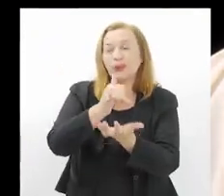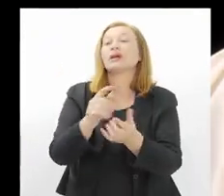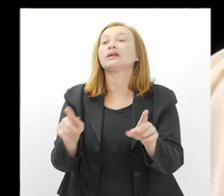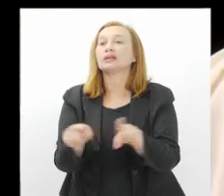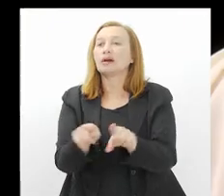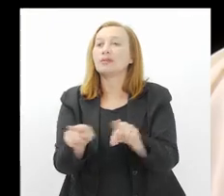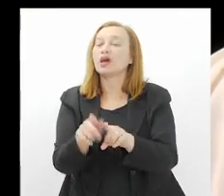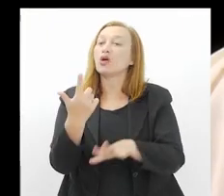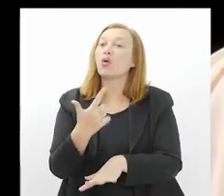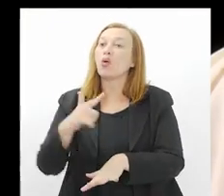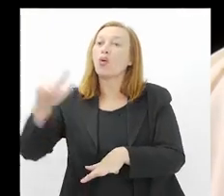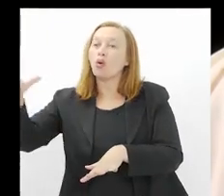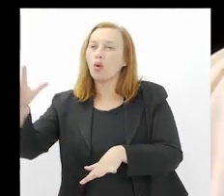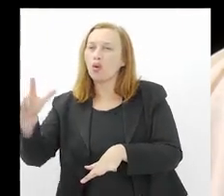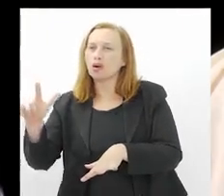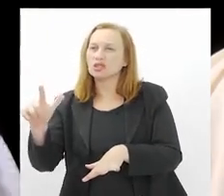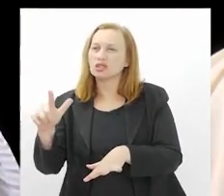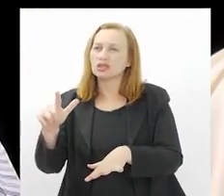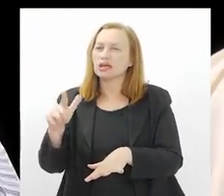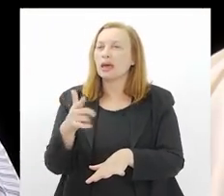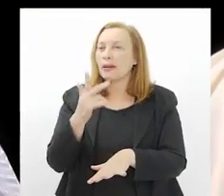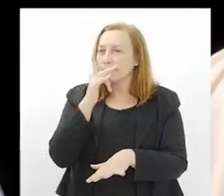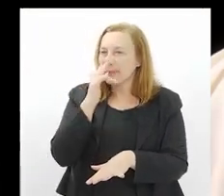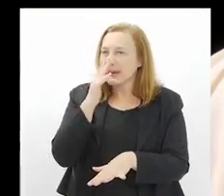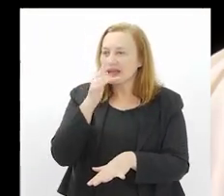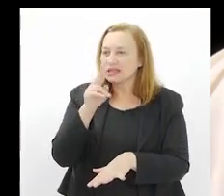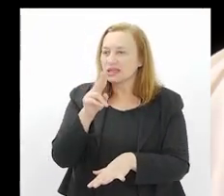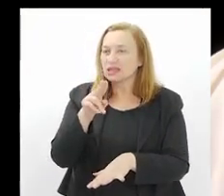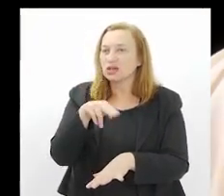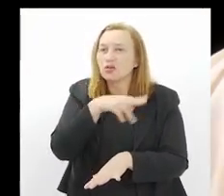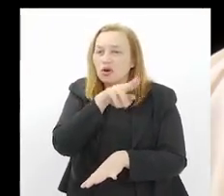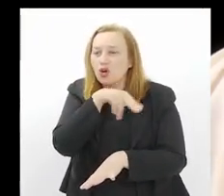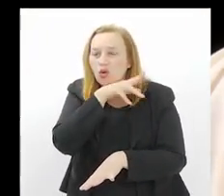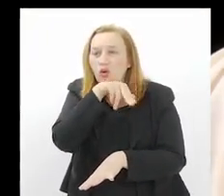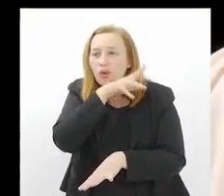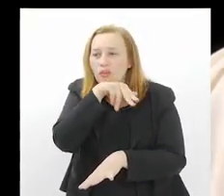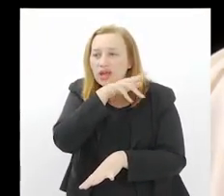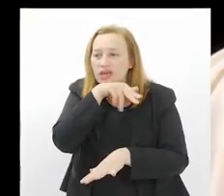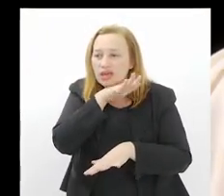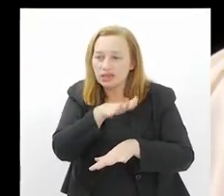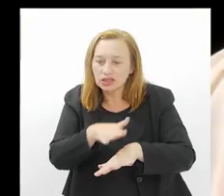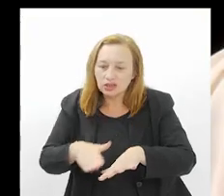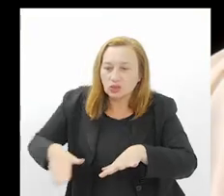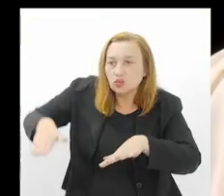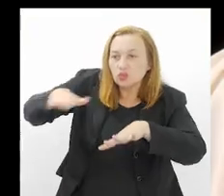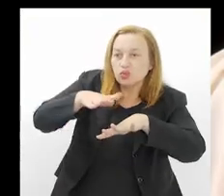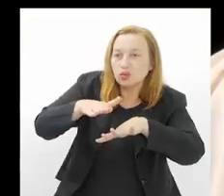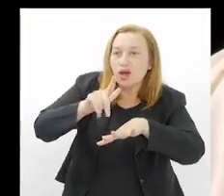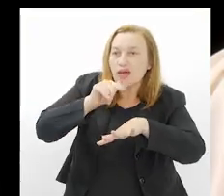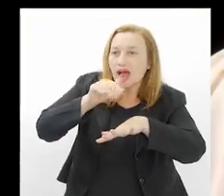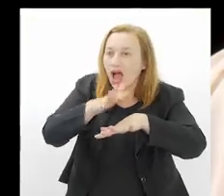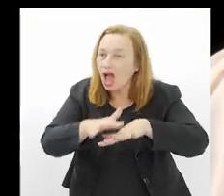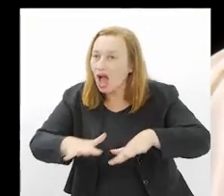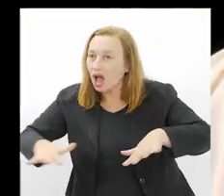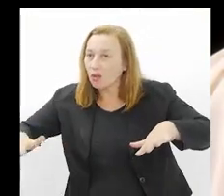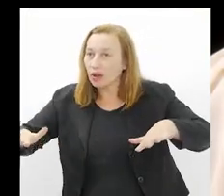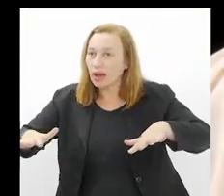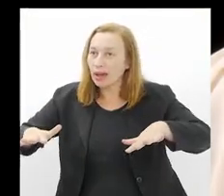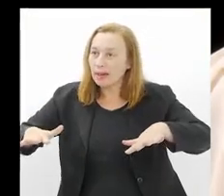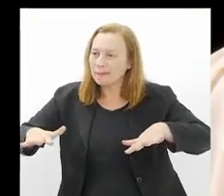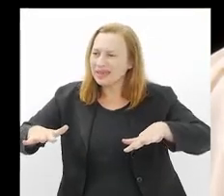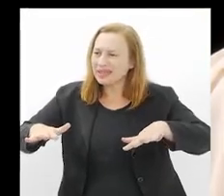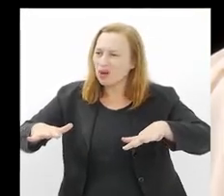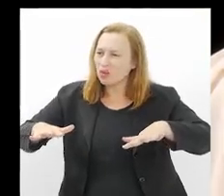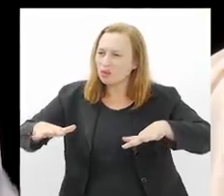de energia. Tem outros também que são tipo umas cobrinhas, né, em cima da água. E aí são estruturas